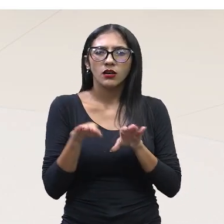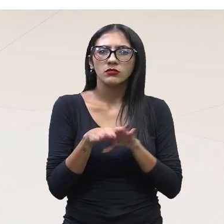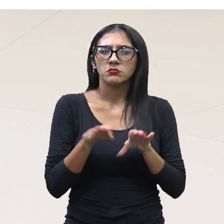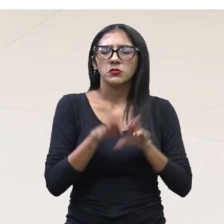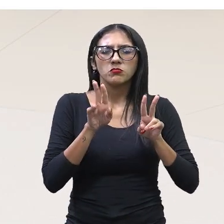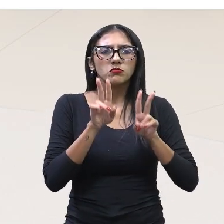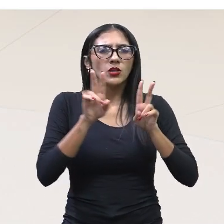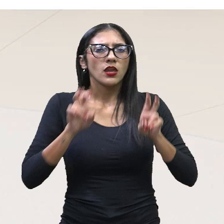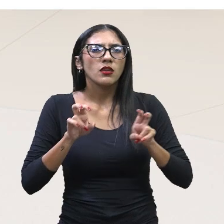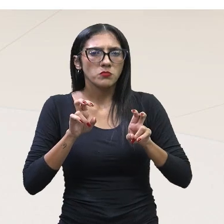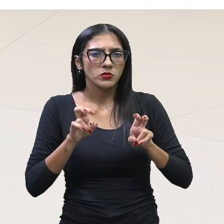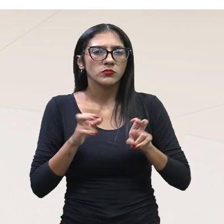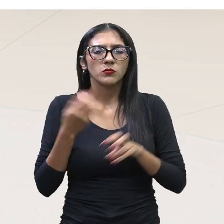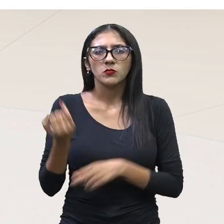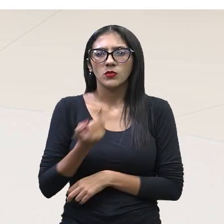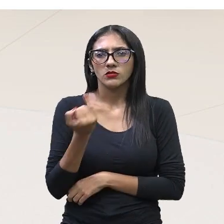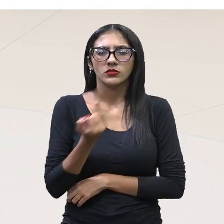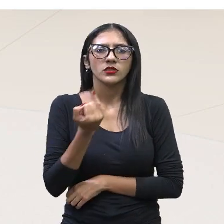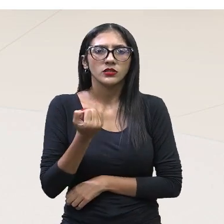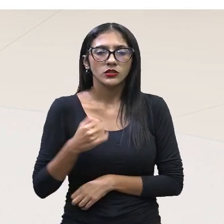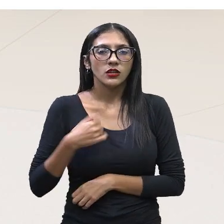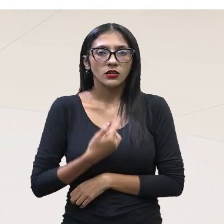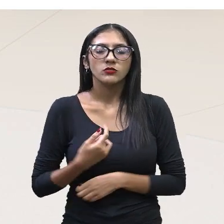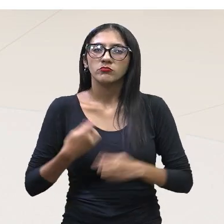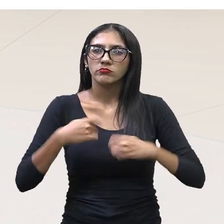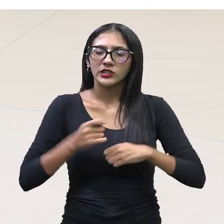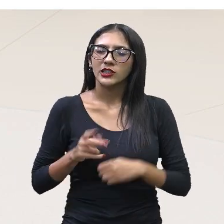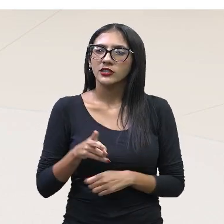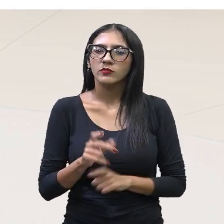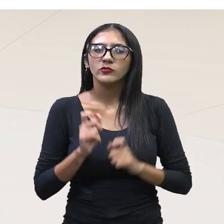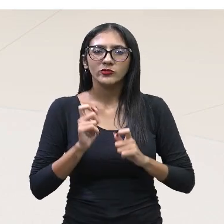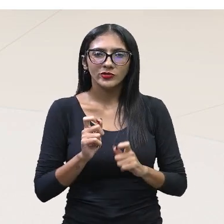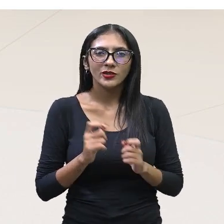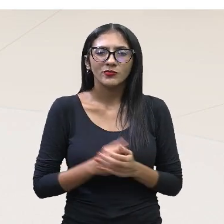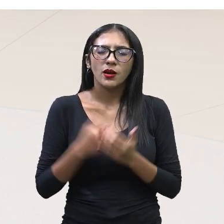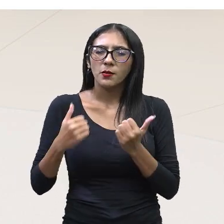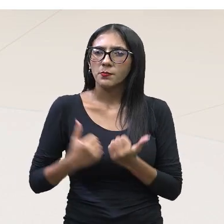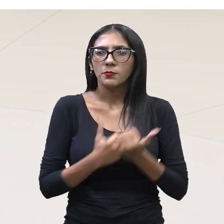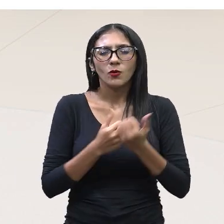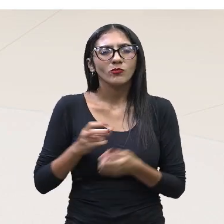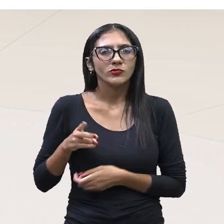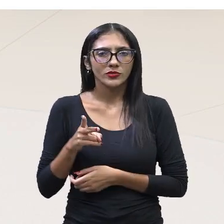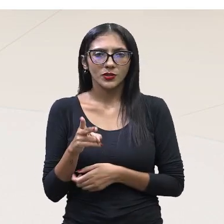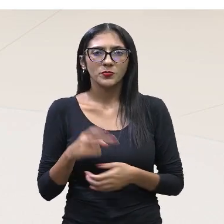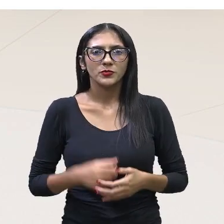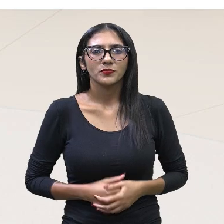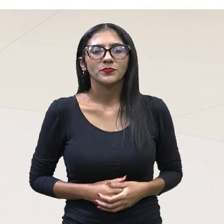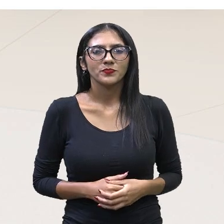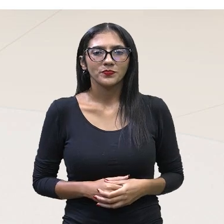da sociedade, então nós estamos sempre uns precisando dos outros,